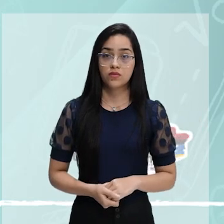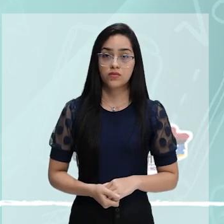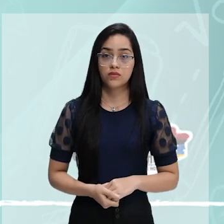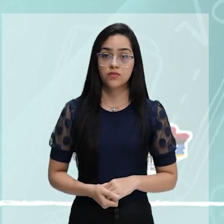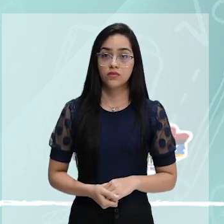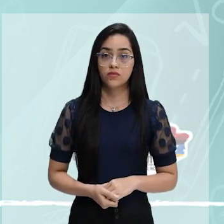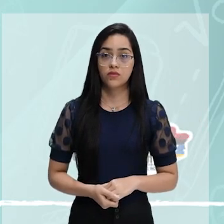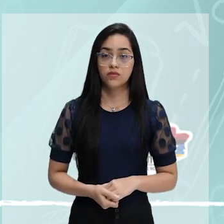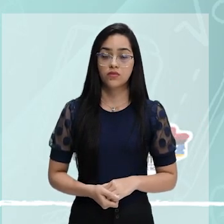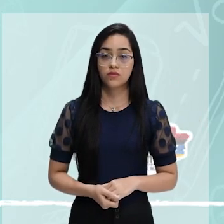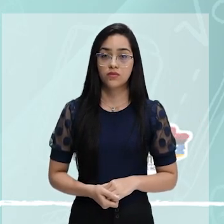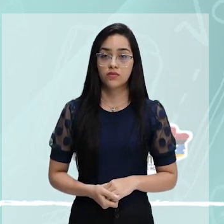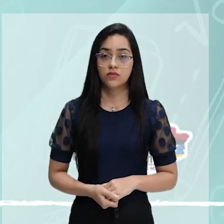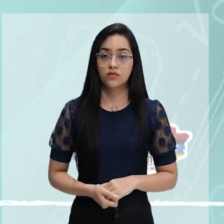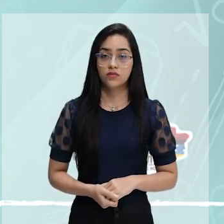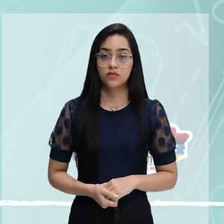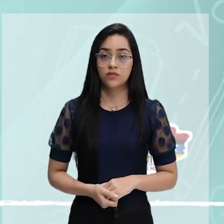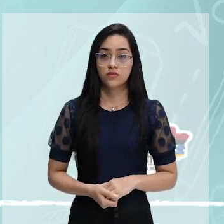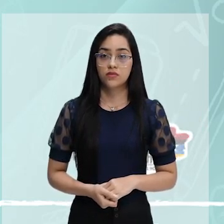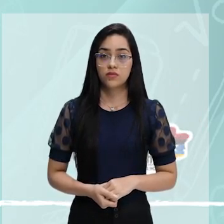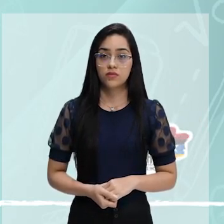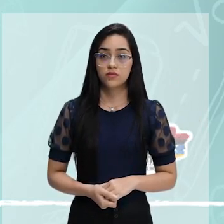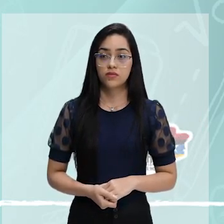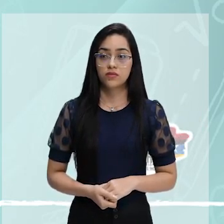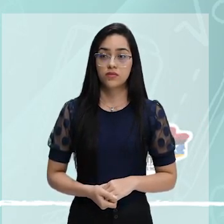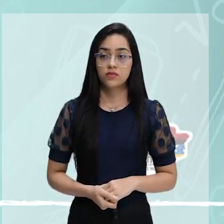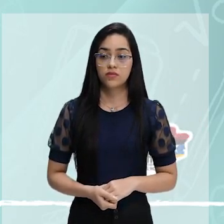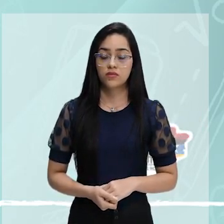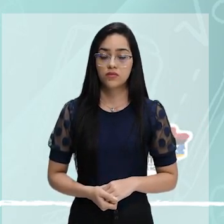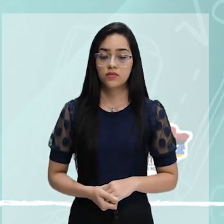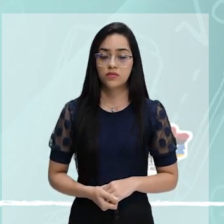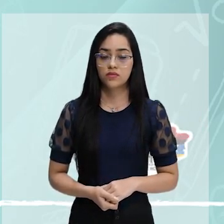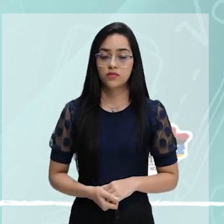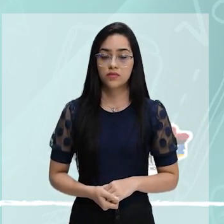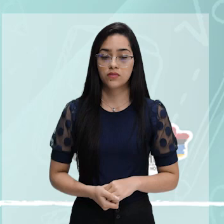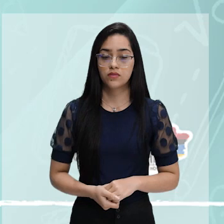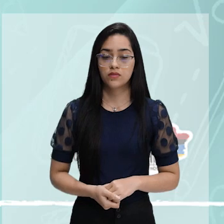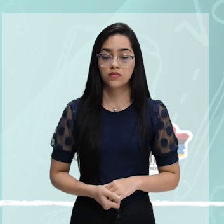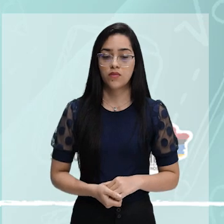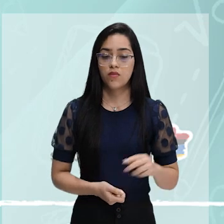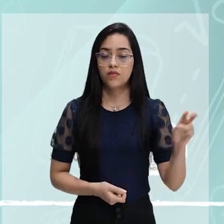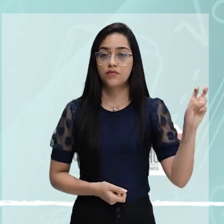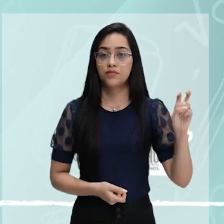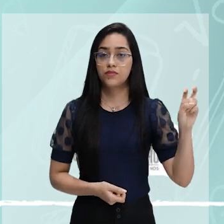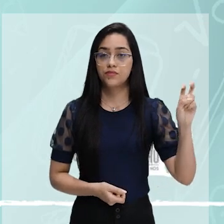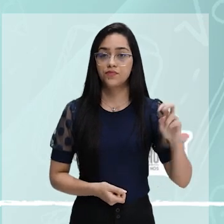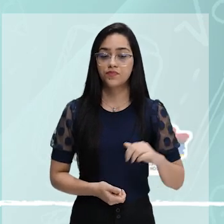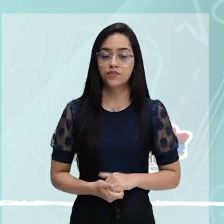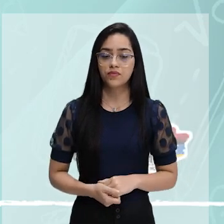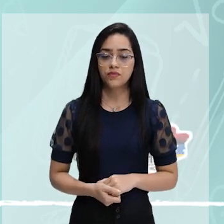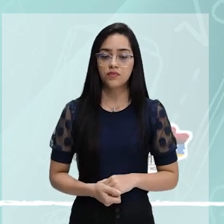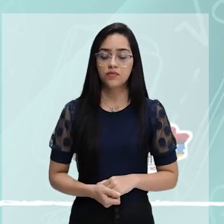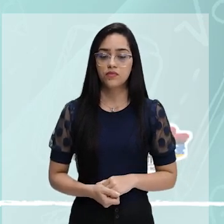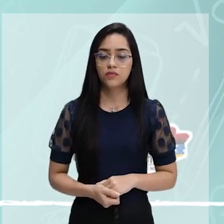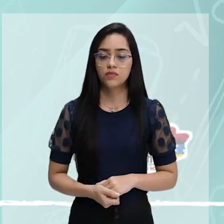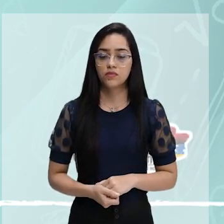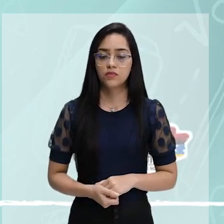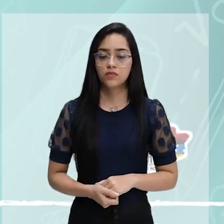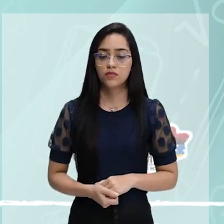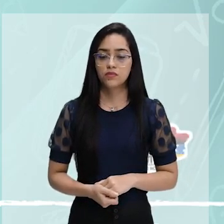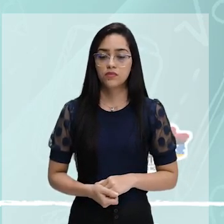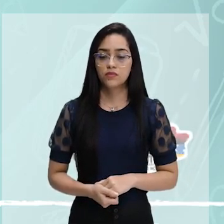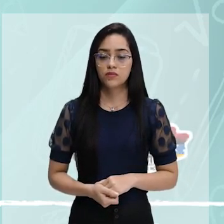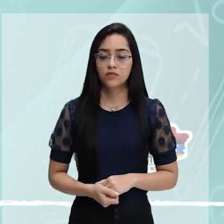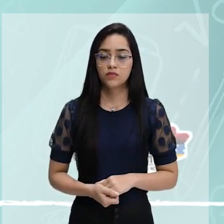A próxima, que é o número 4, linguagem natural sem rebuscamentos. 5. Preocupação com a mensagem